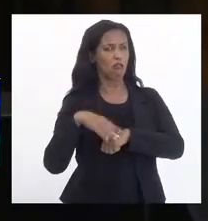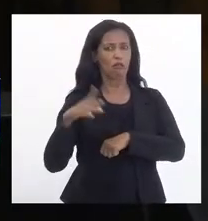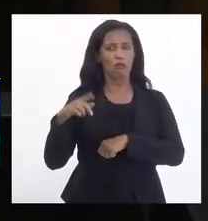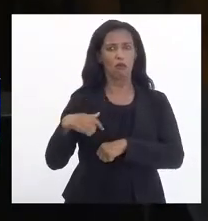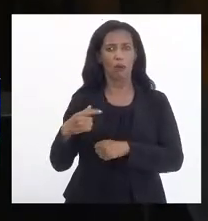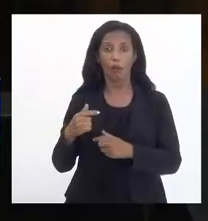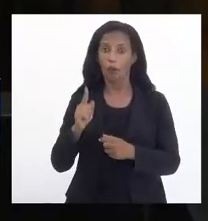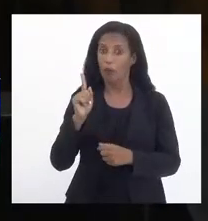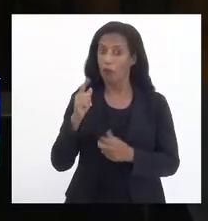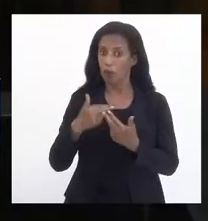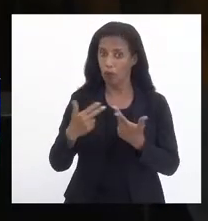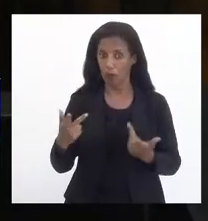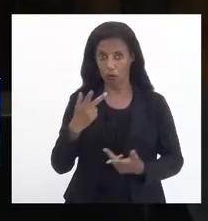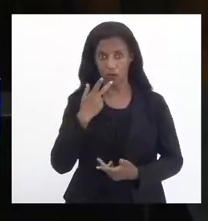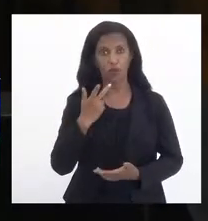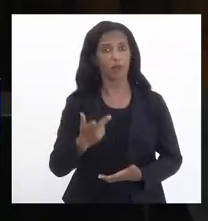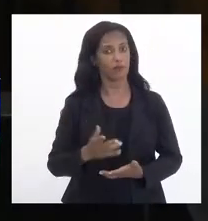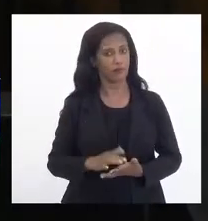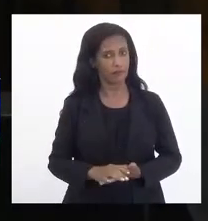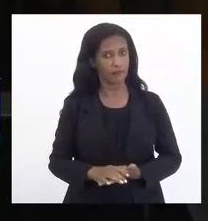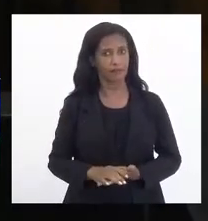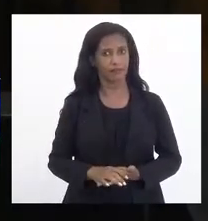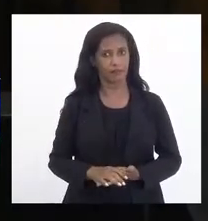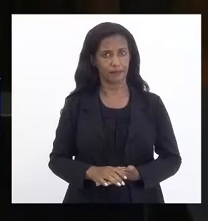porque uma coisa eu quero dizer para o senhor,